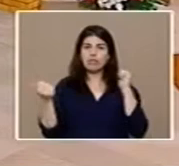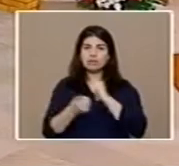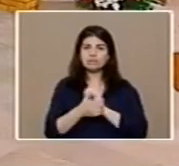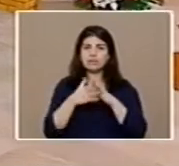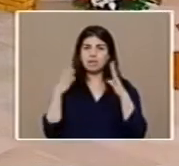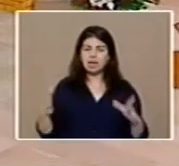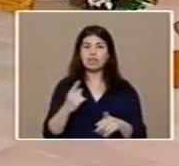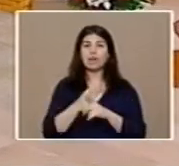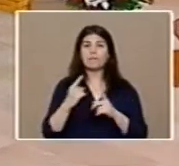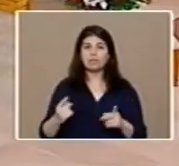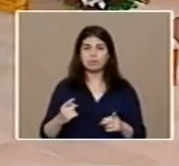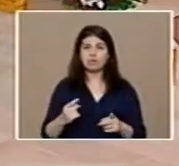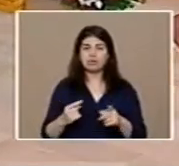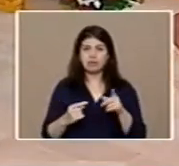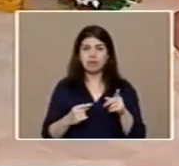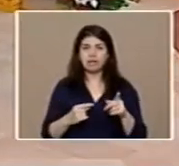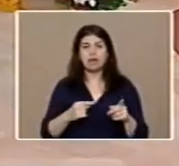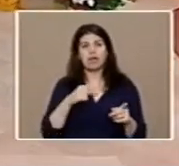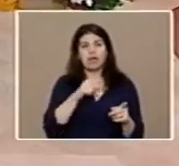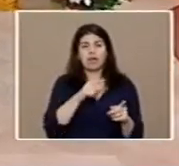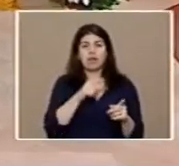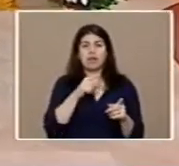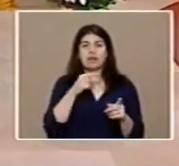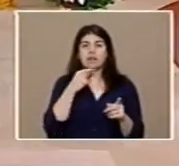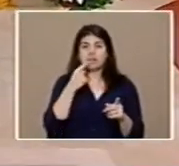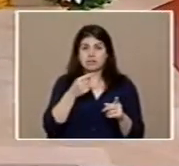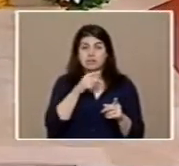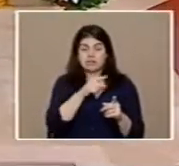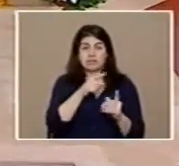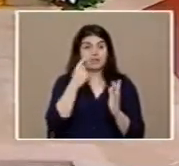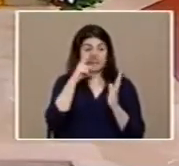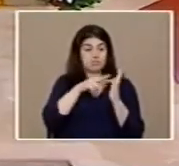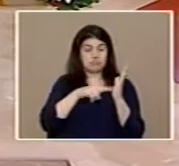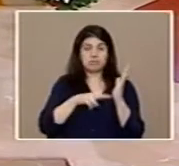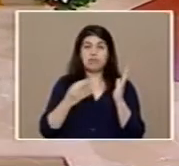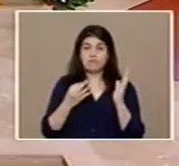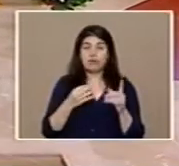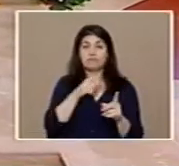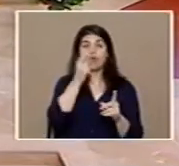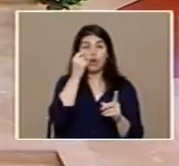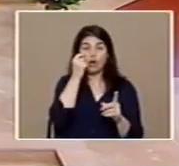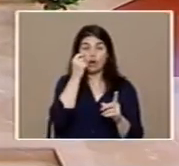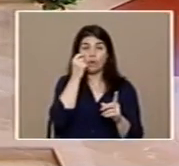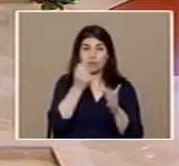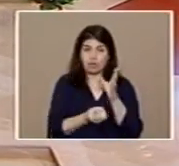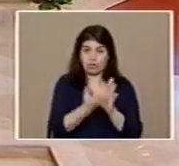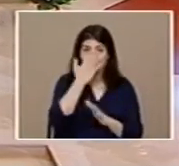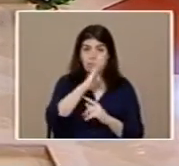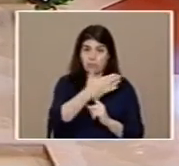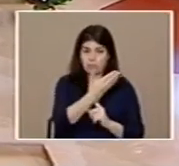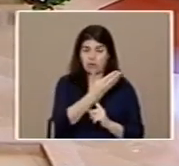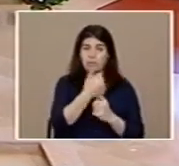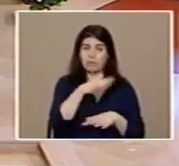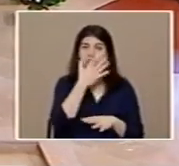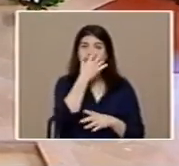Deus viu que não era bom que o homem estivesse só por isso que olho uma auxiliar mas por auxiliar